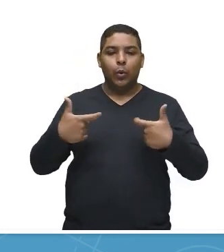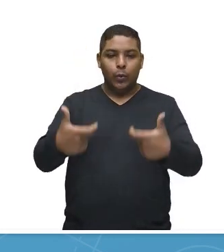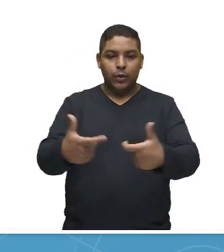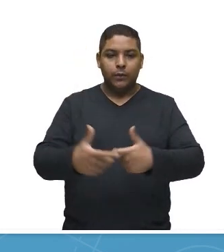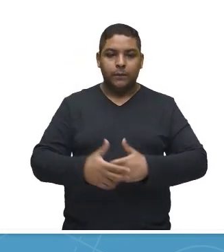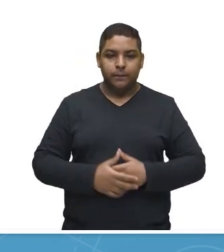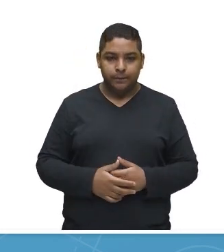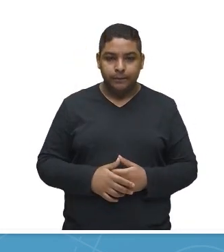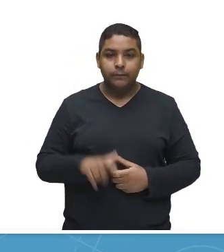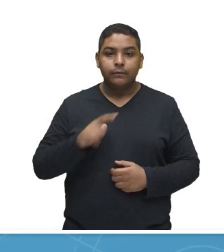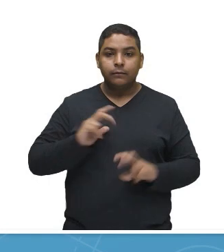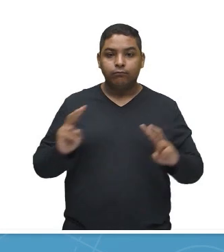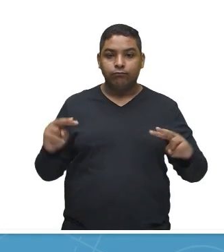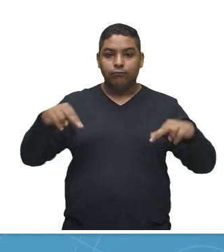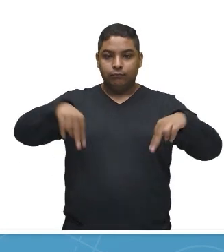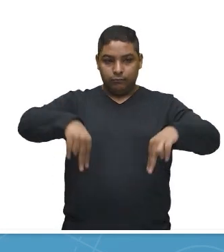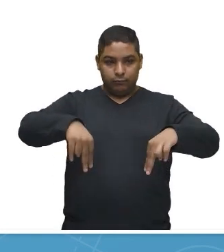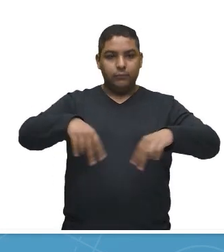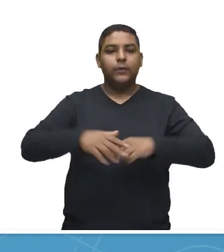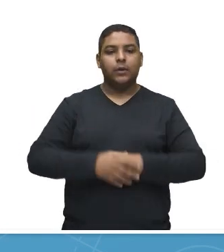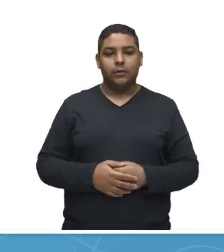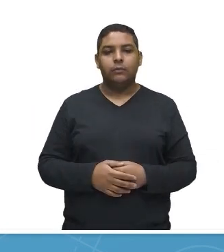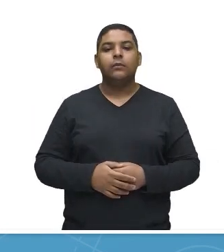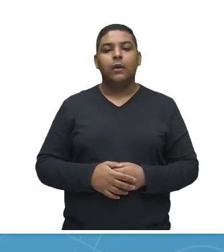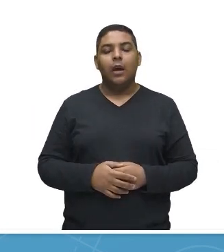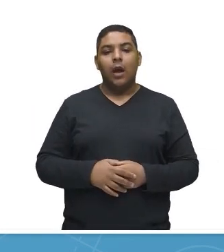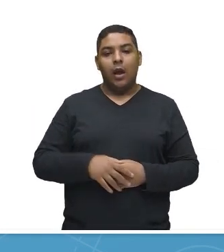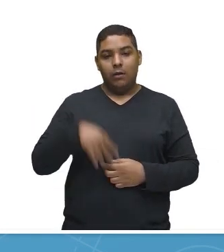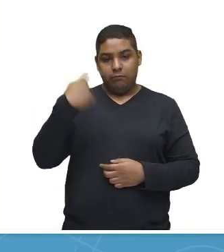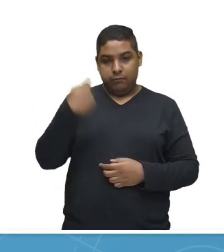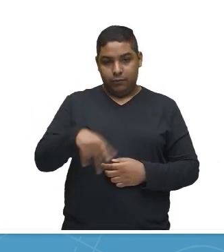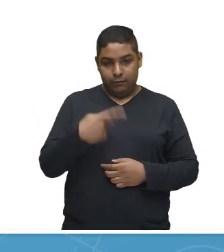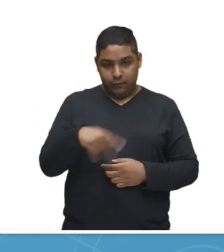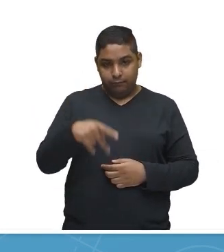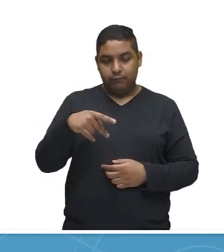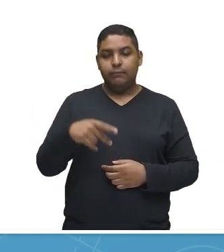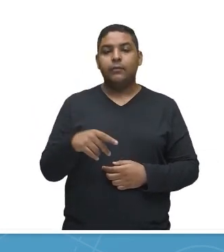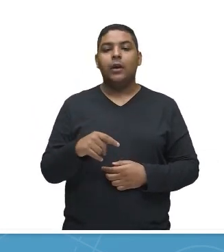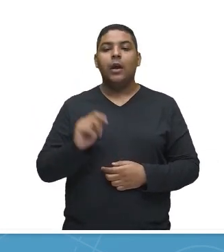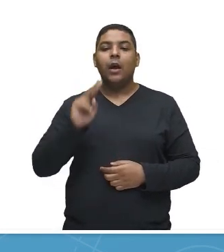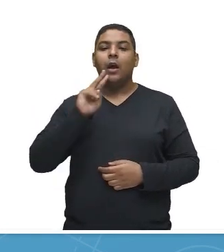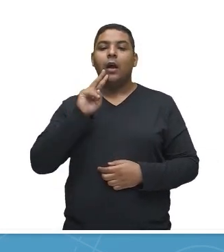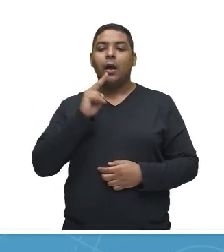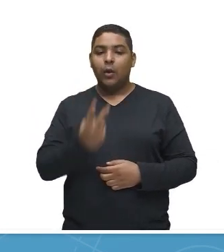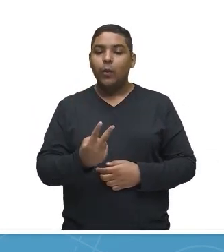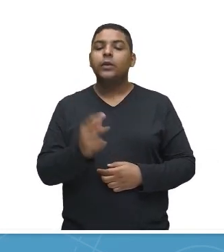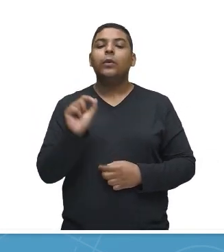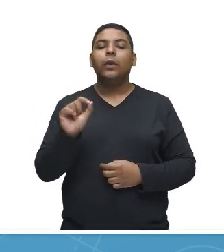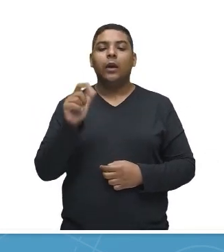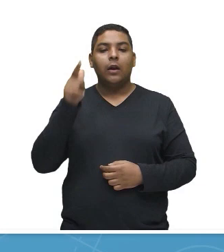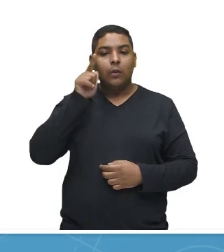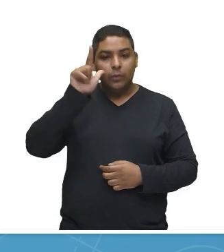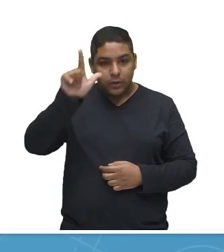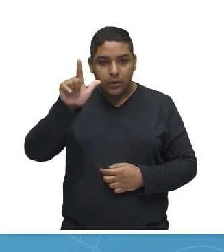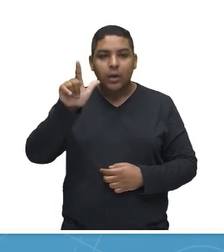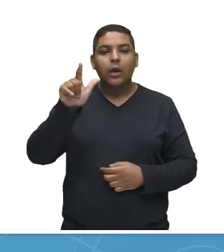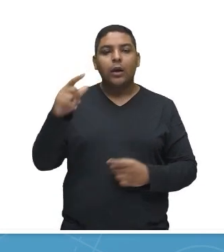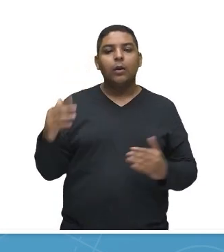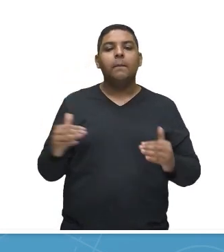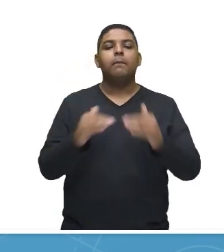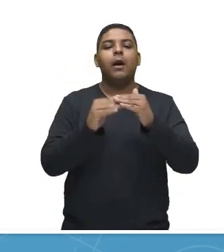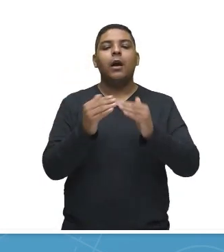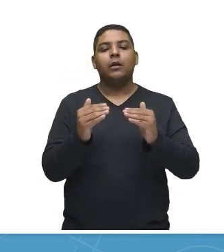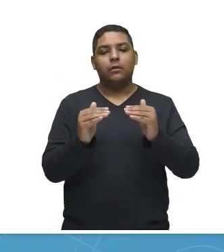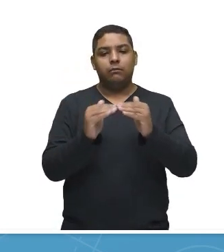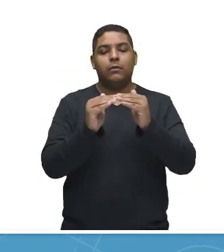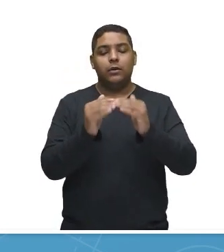a luta em pé. Cabe a eles mesmos reconhecerem a derrota, a vitória ou o empate. O vencedor da